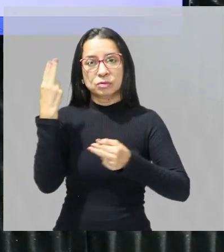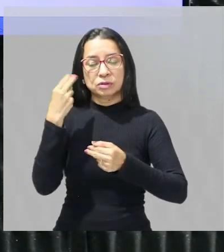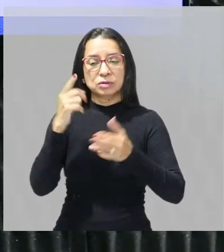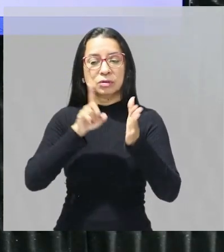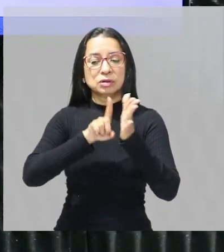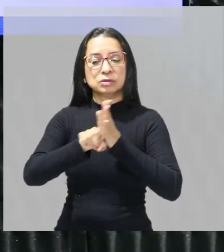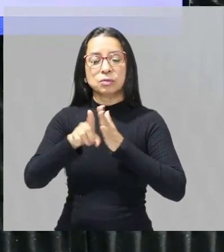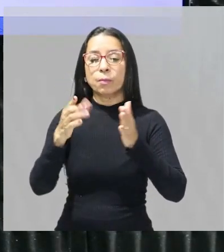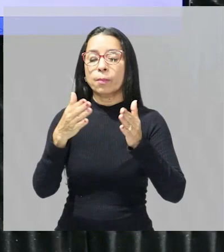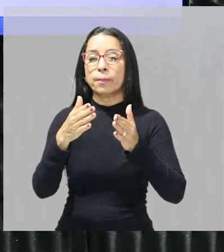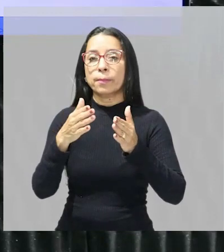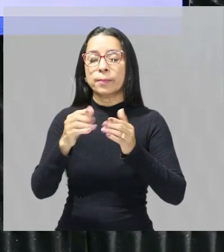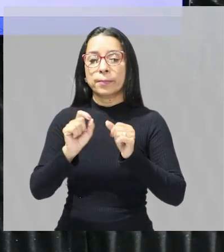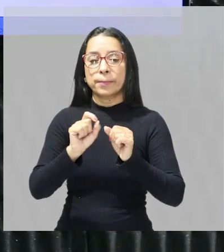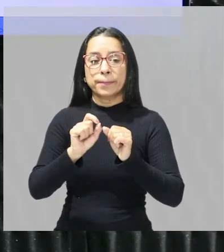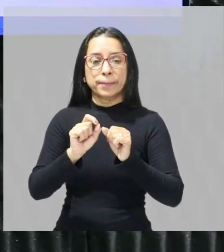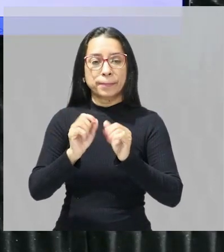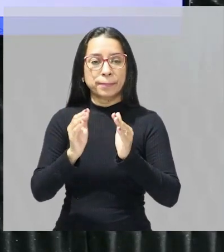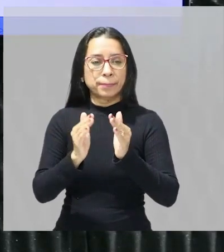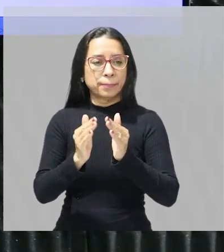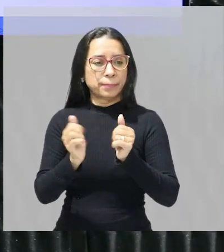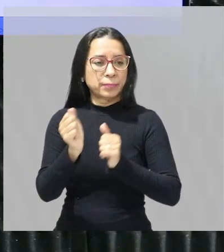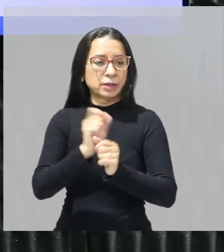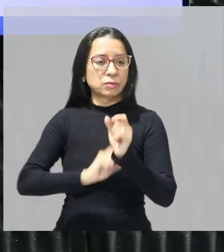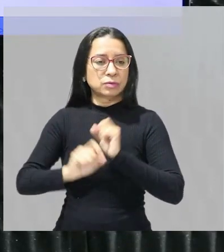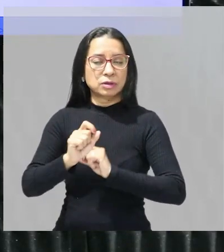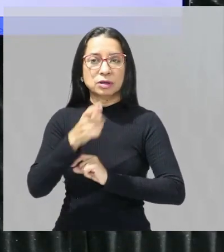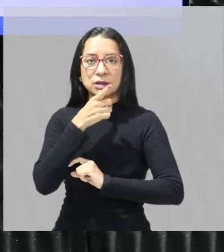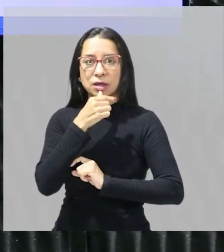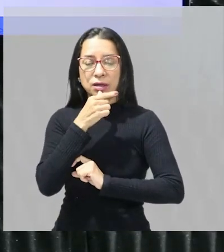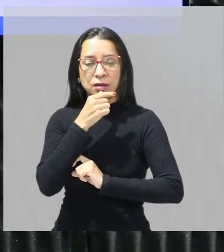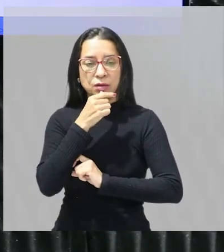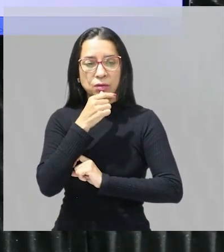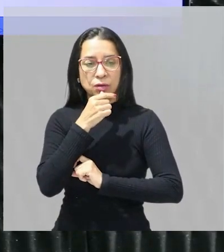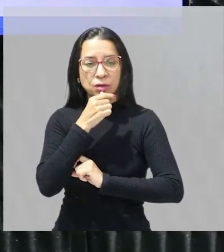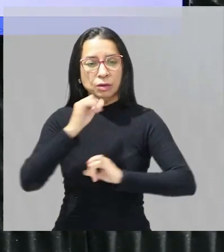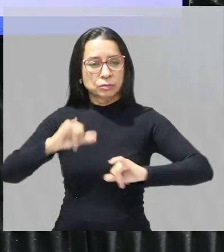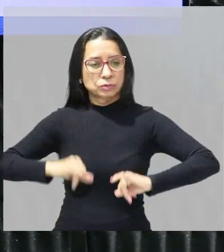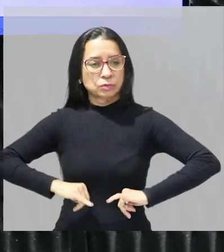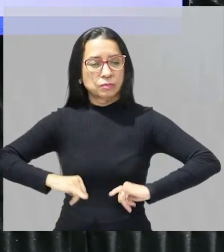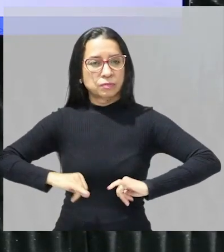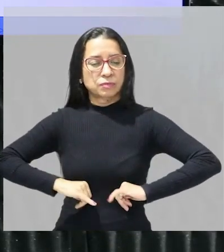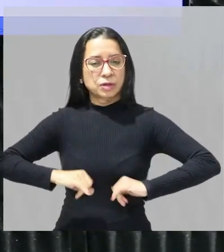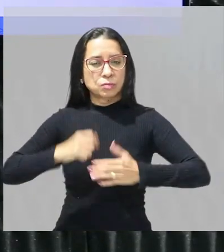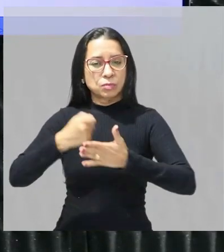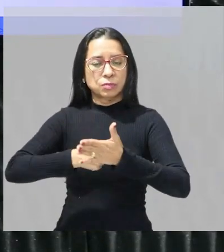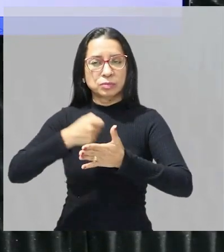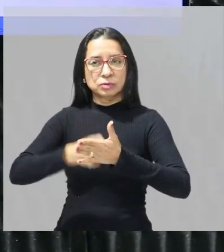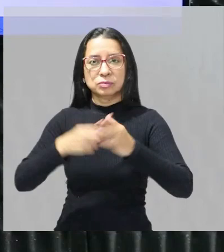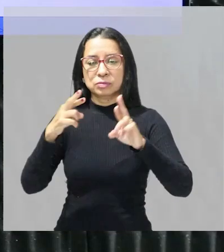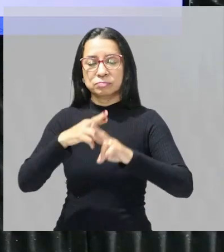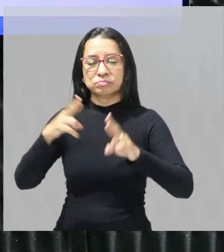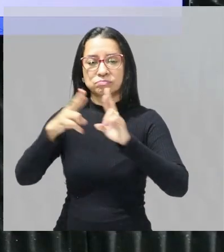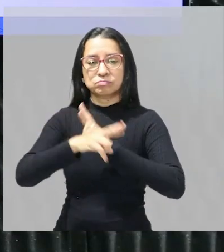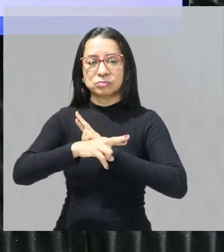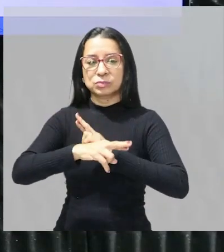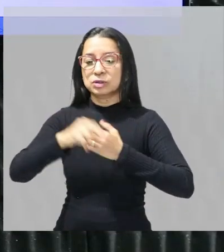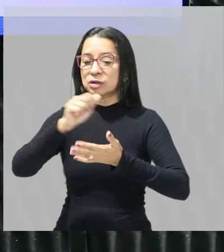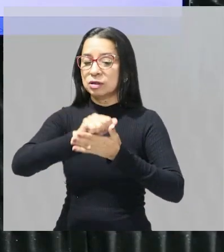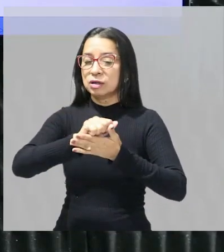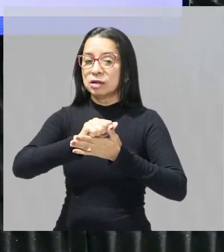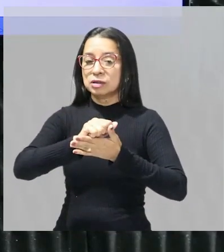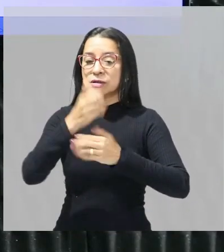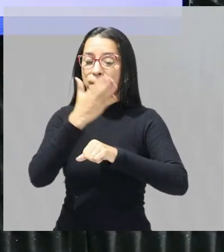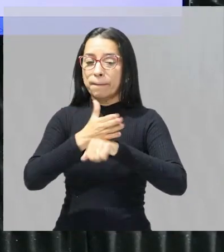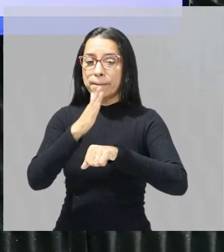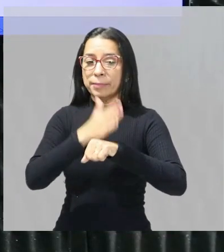que a questão está me perguntando é a água, ou seja, a água ela vem sofrendo que uma pressão, né, relativa às atividades agropecuárias. Então o que é que eu